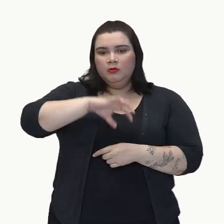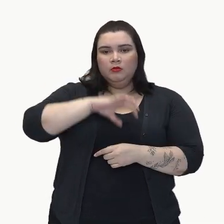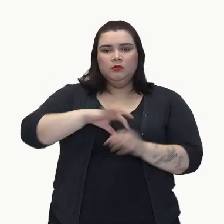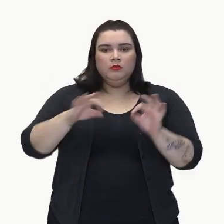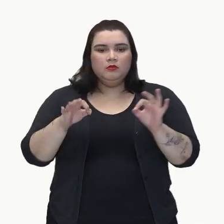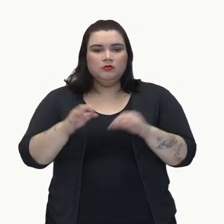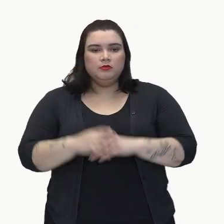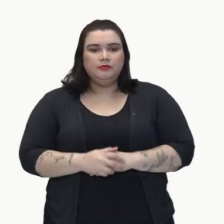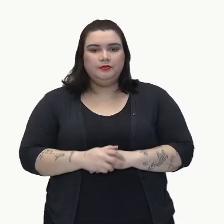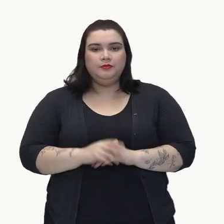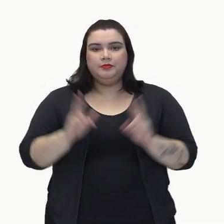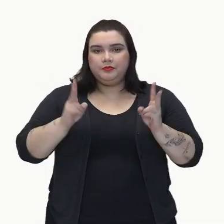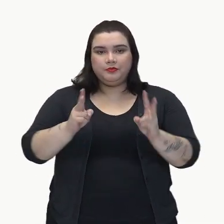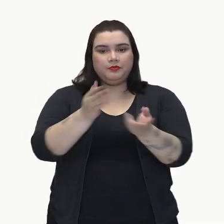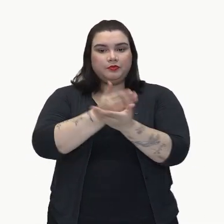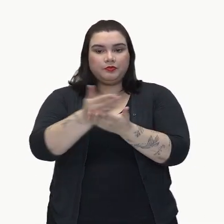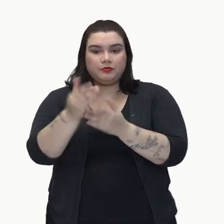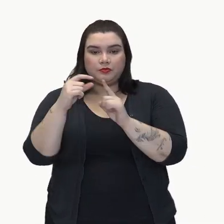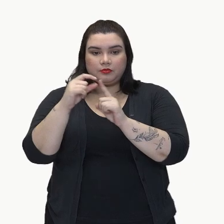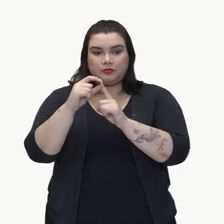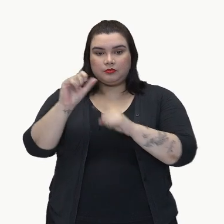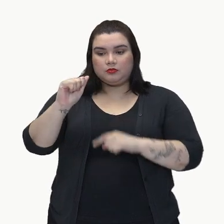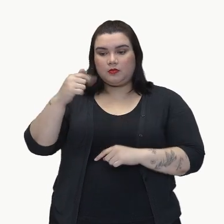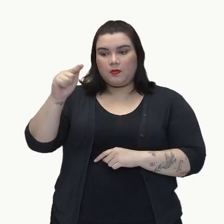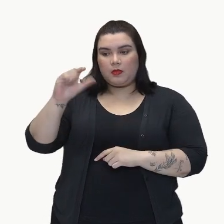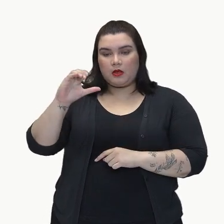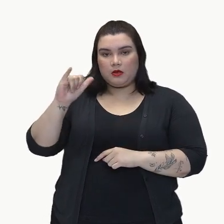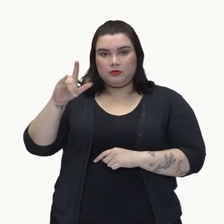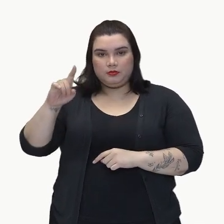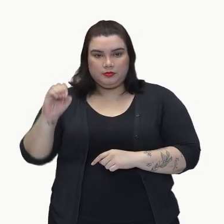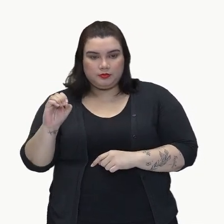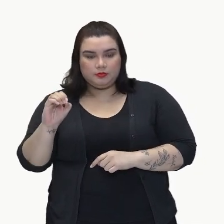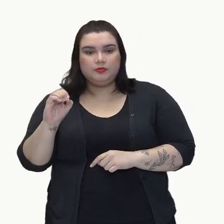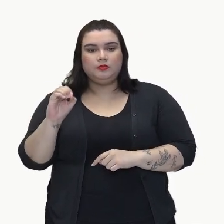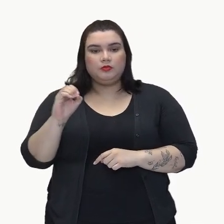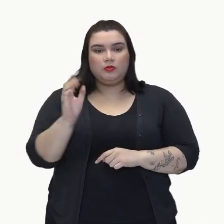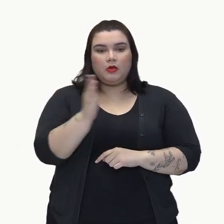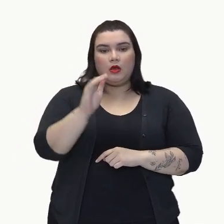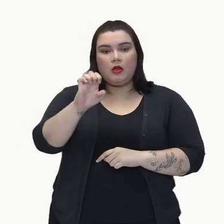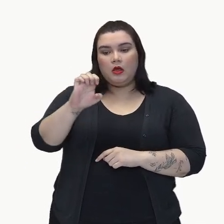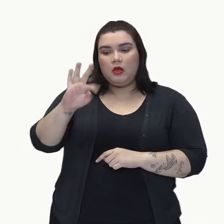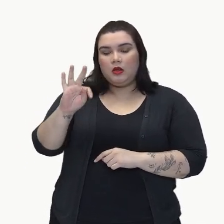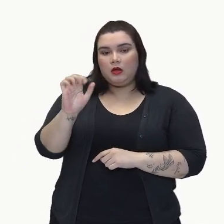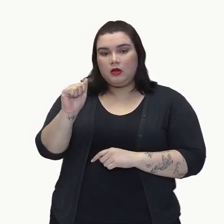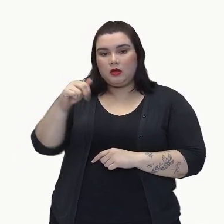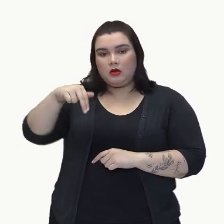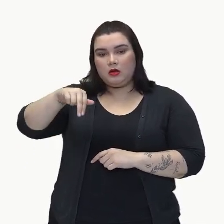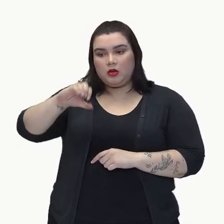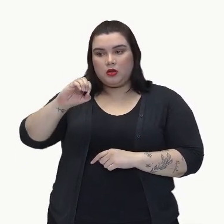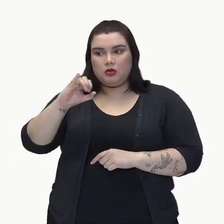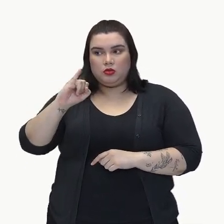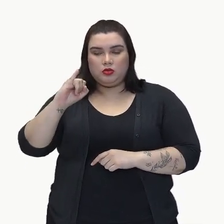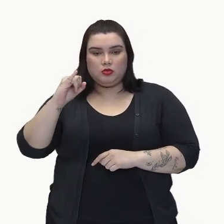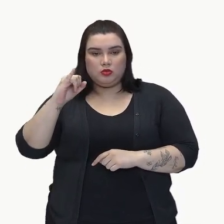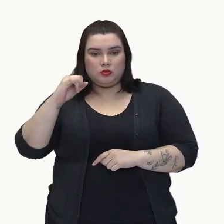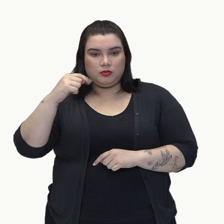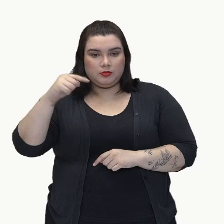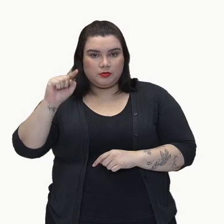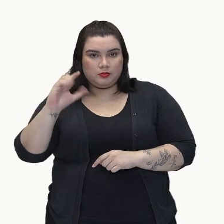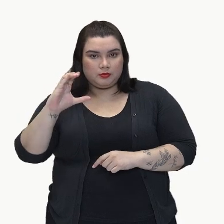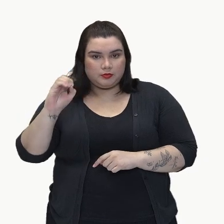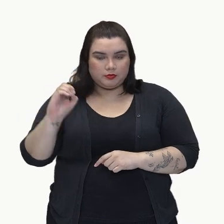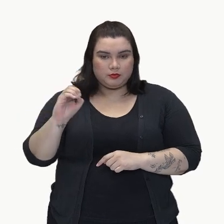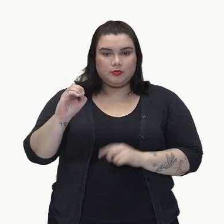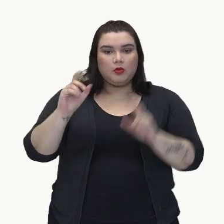a palavra ácido. Esse daqui é o ácido etanóico, que é a mesma coisa que